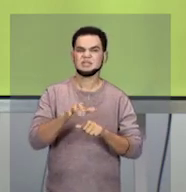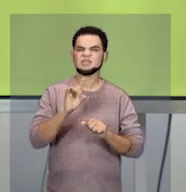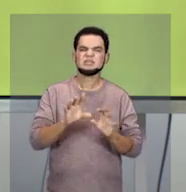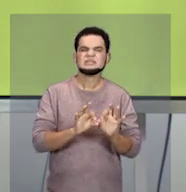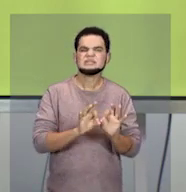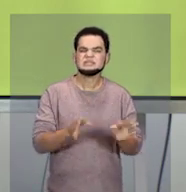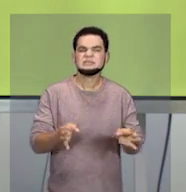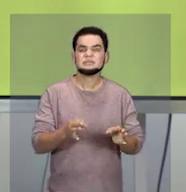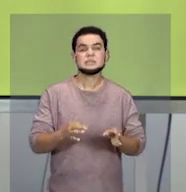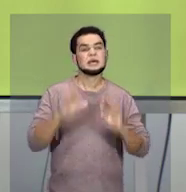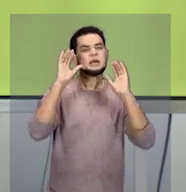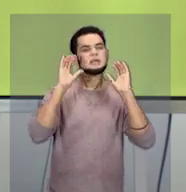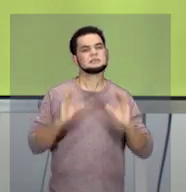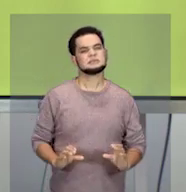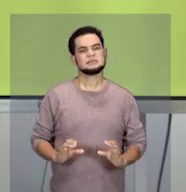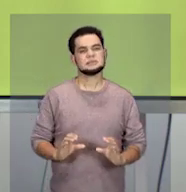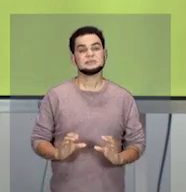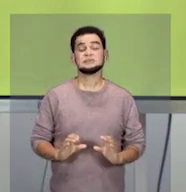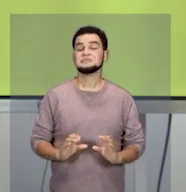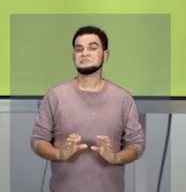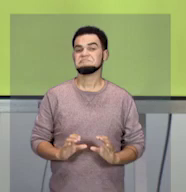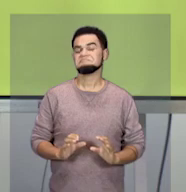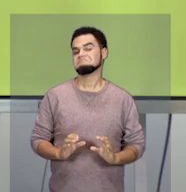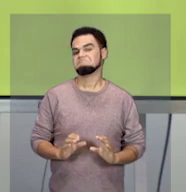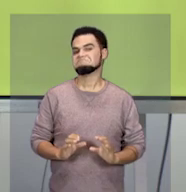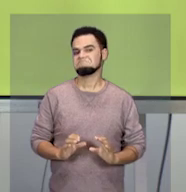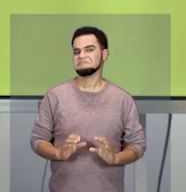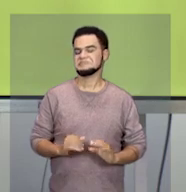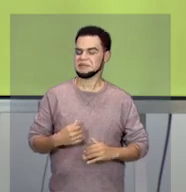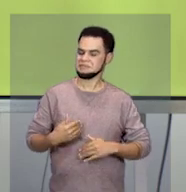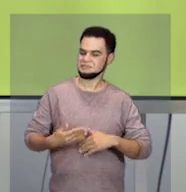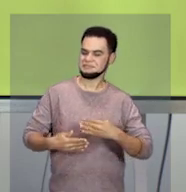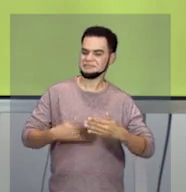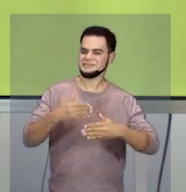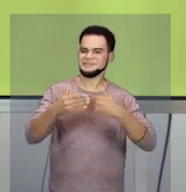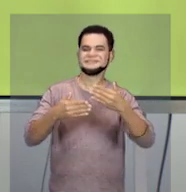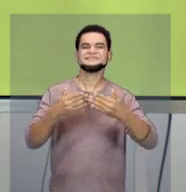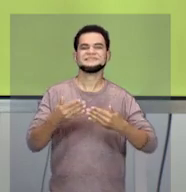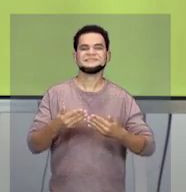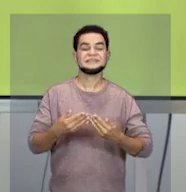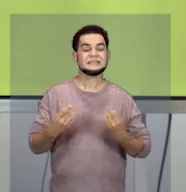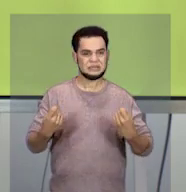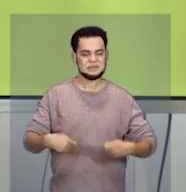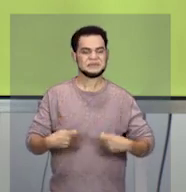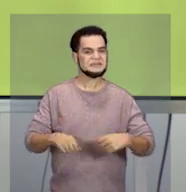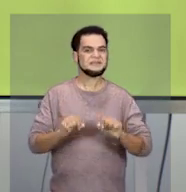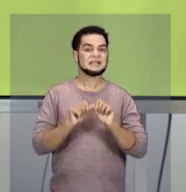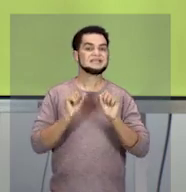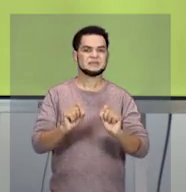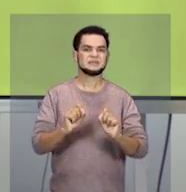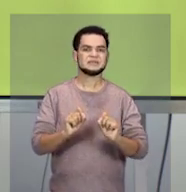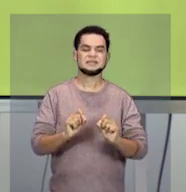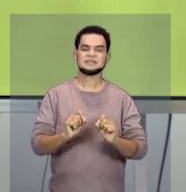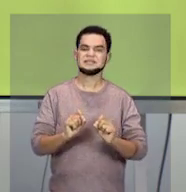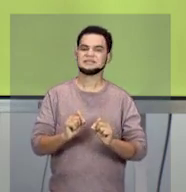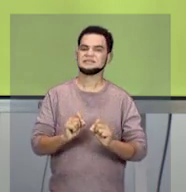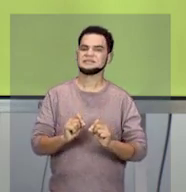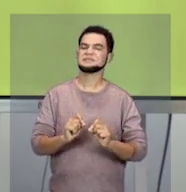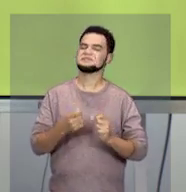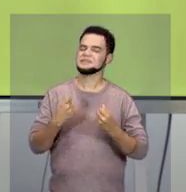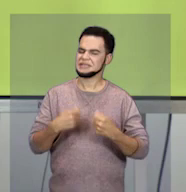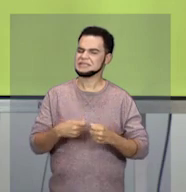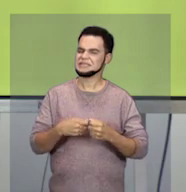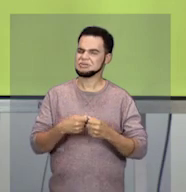convenientemente, de maneira apropriada, os seus direitos e os seus deveres, a gente tem que fazer alguns exercícios por esse